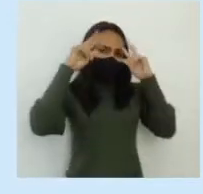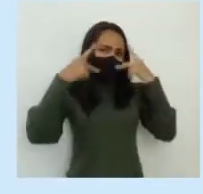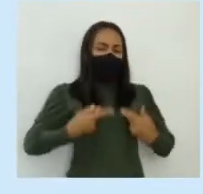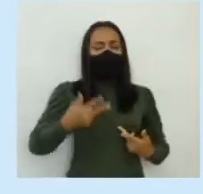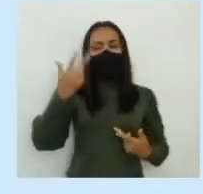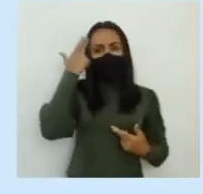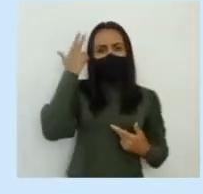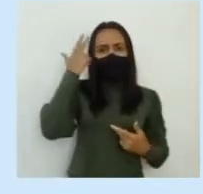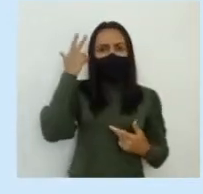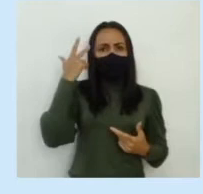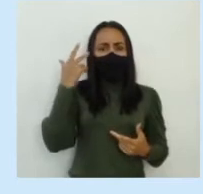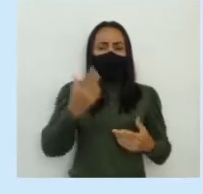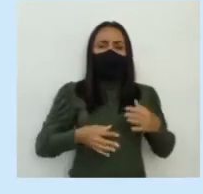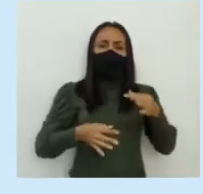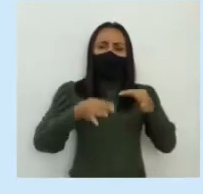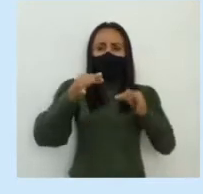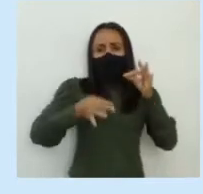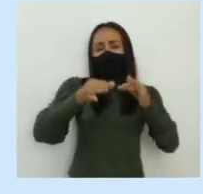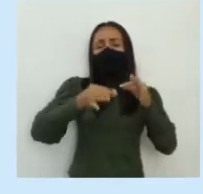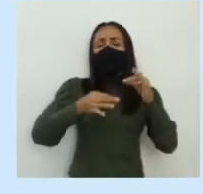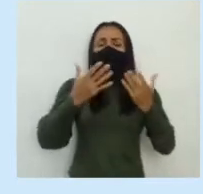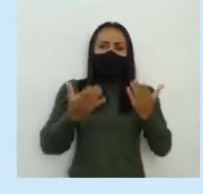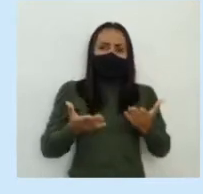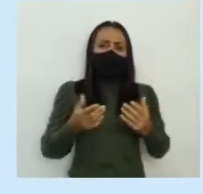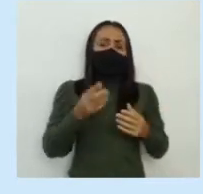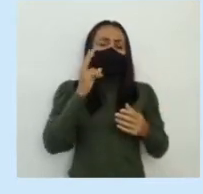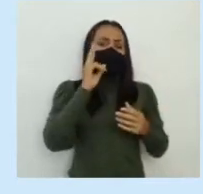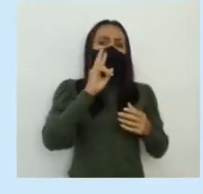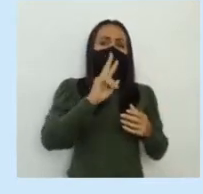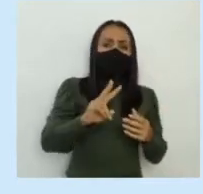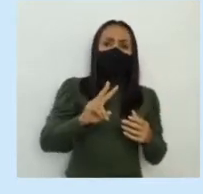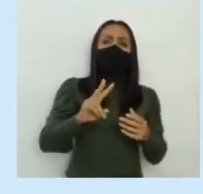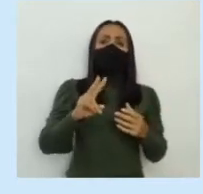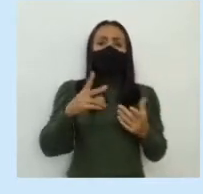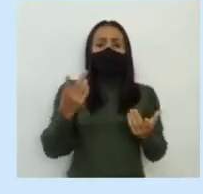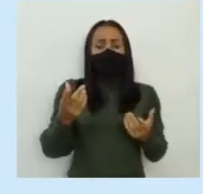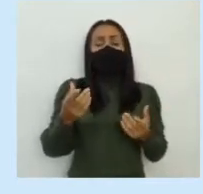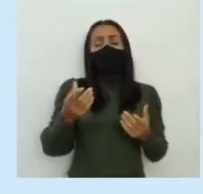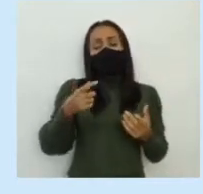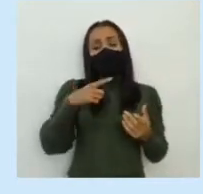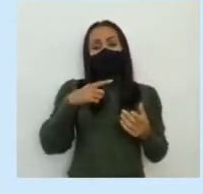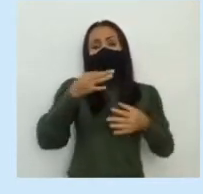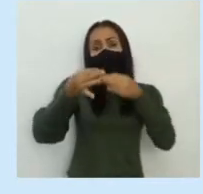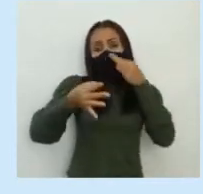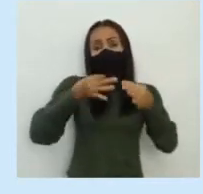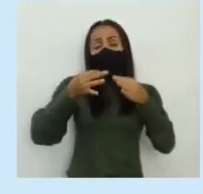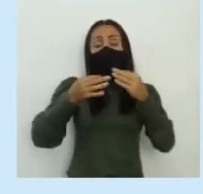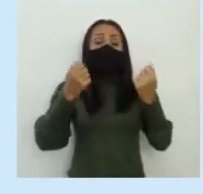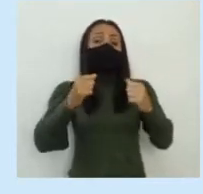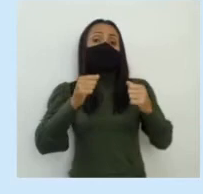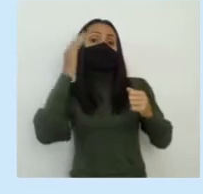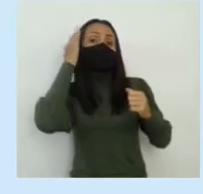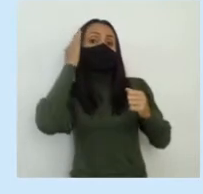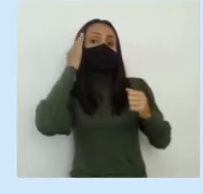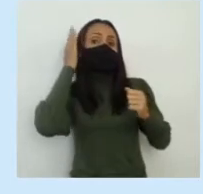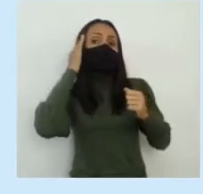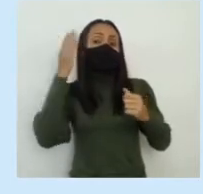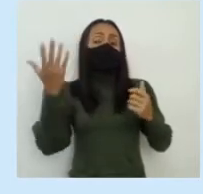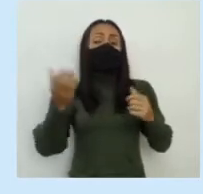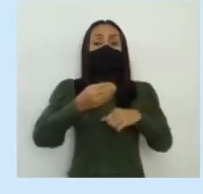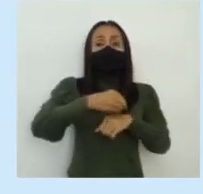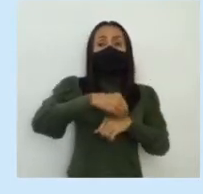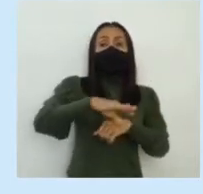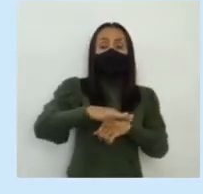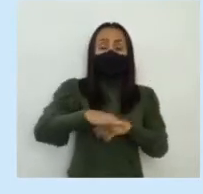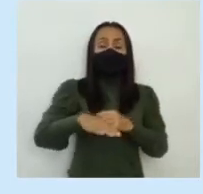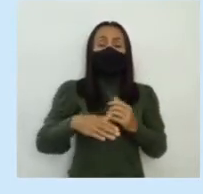fazer um julgamento, todo momento nós observamos e podemos emitir alguma opinião. Mas a gente precisa entender, quando aquela mensagem está